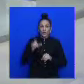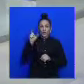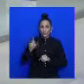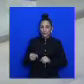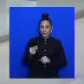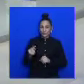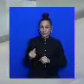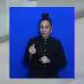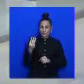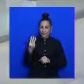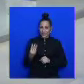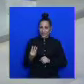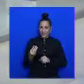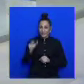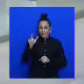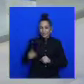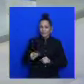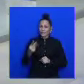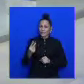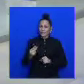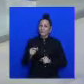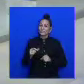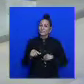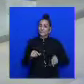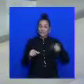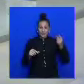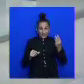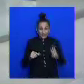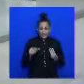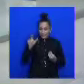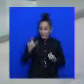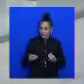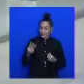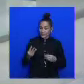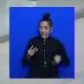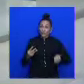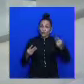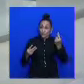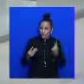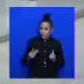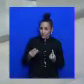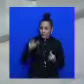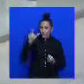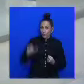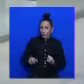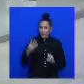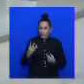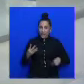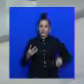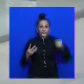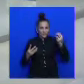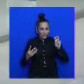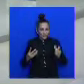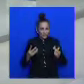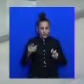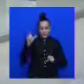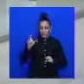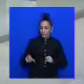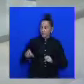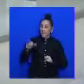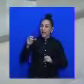Coluna 1, 3. Coluna 2, 3. Coluna 3, 1. Coluna 4,